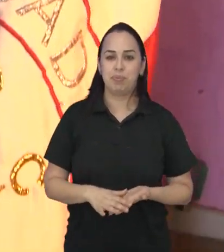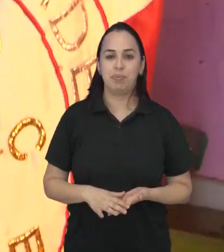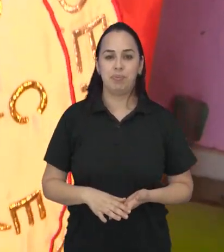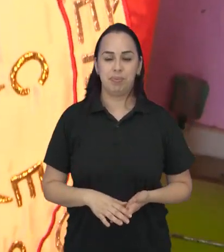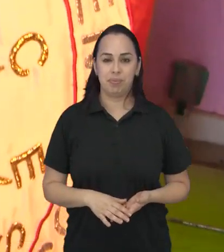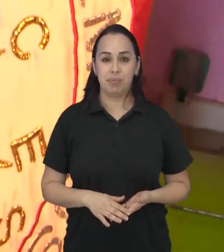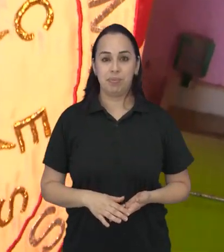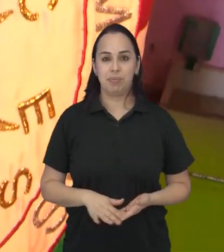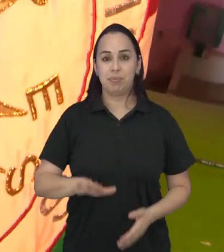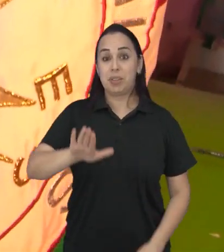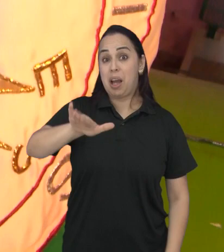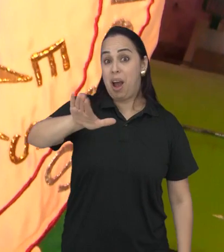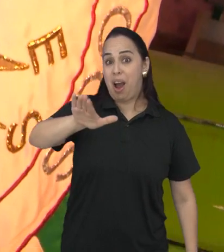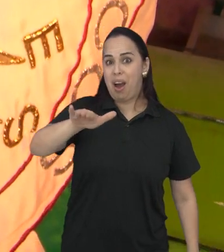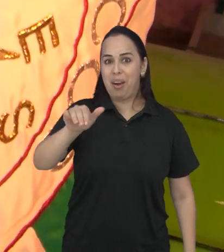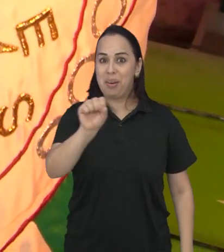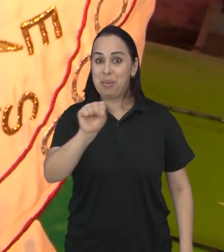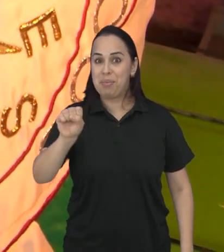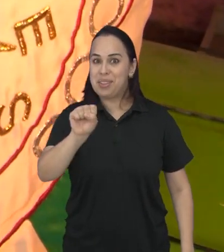avenida.